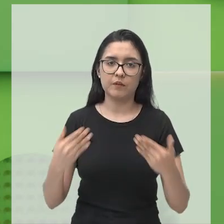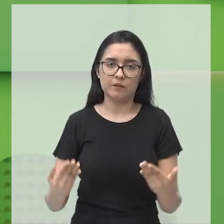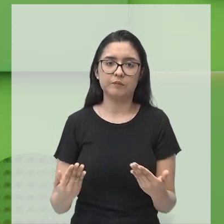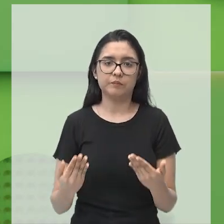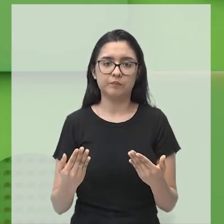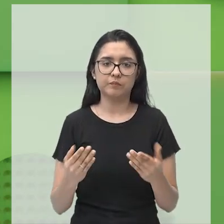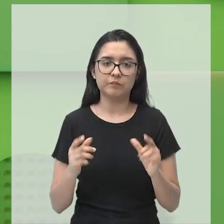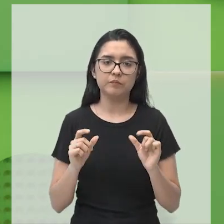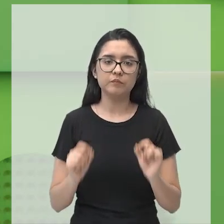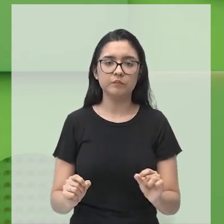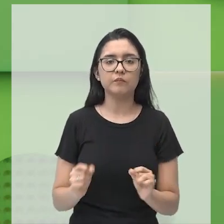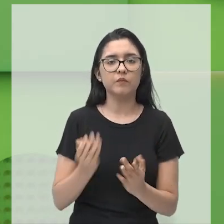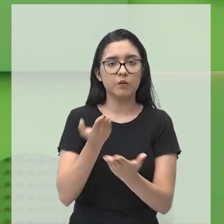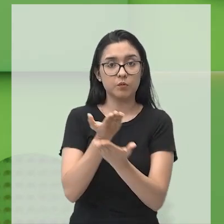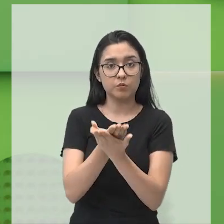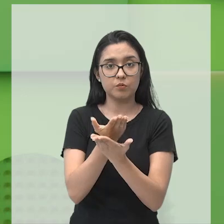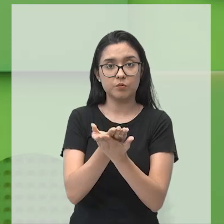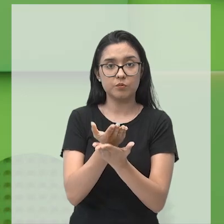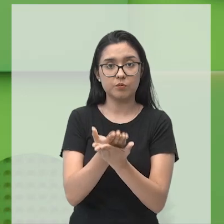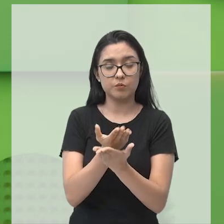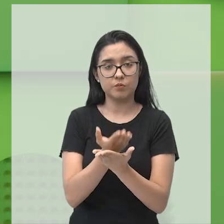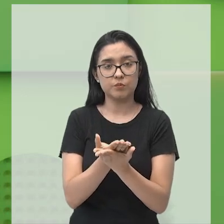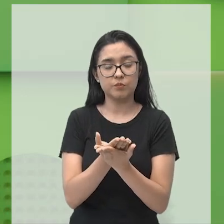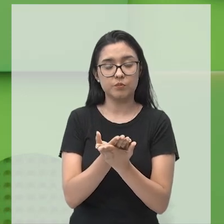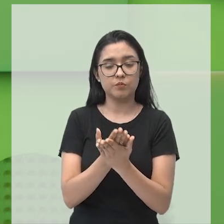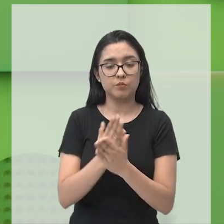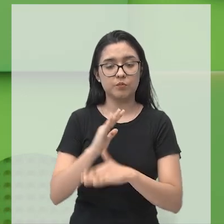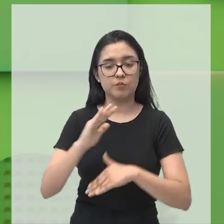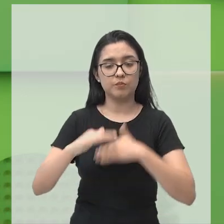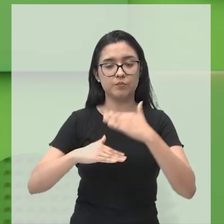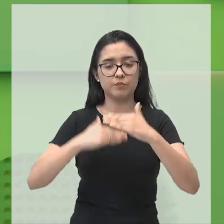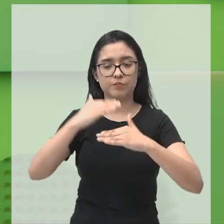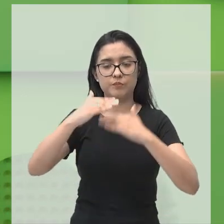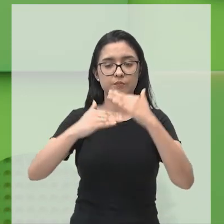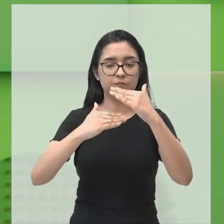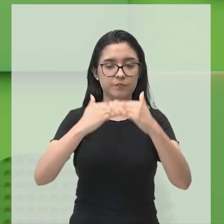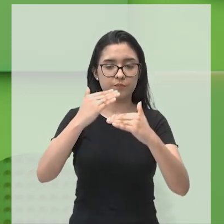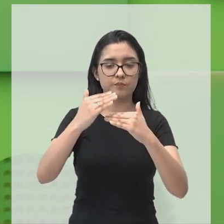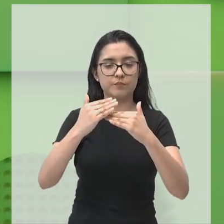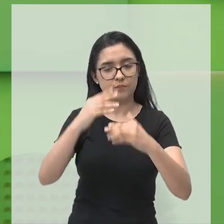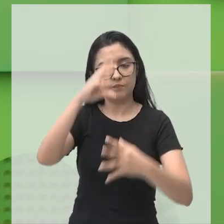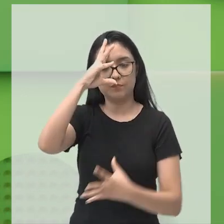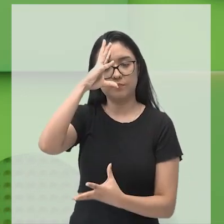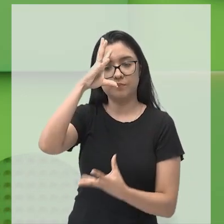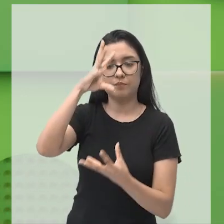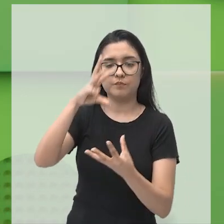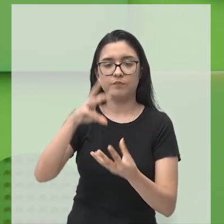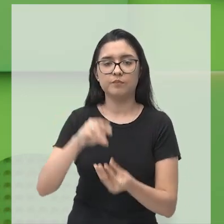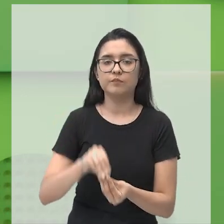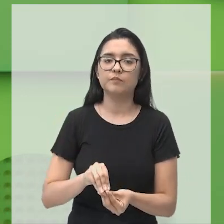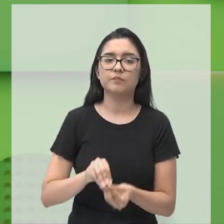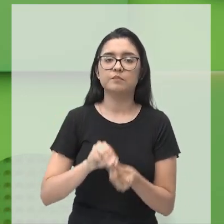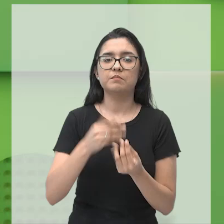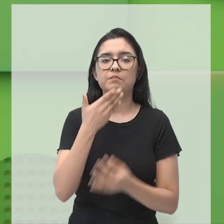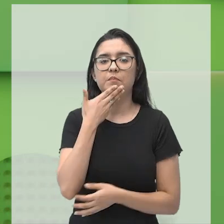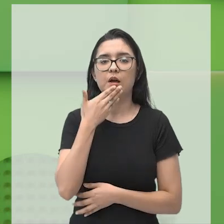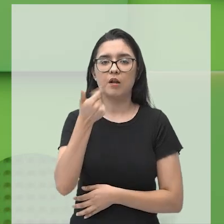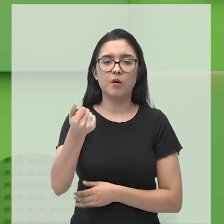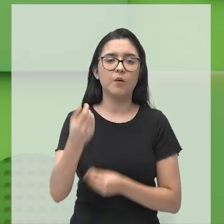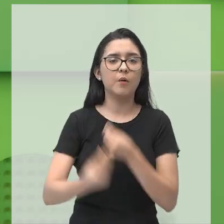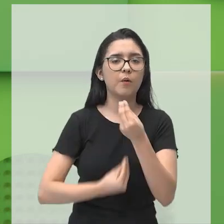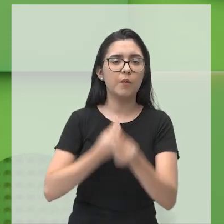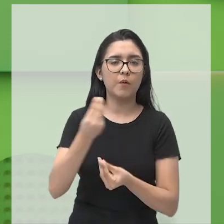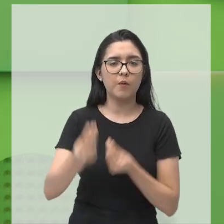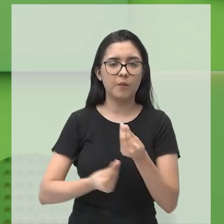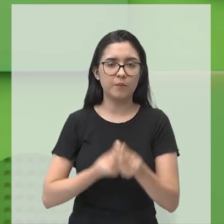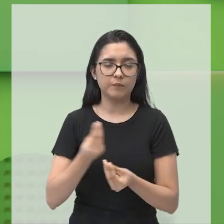que os estudos, né, pudessem avançar e compreender melhor como que foi